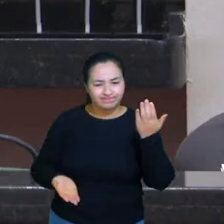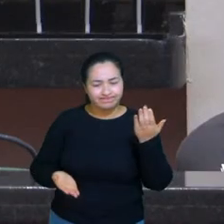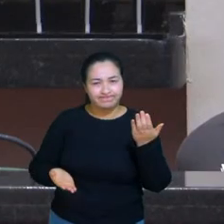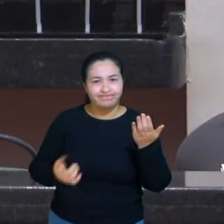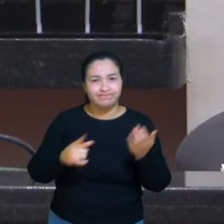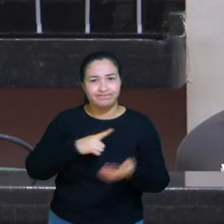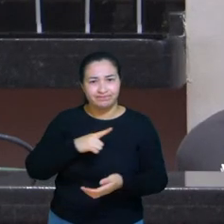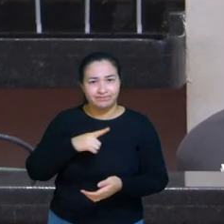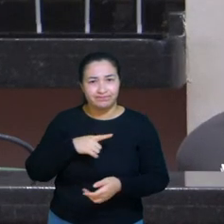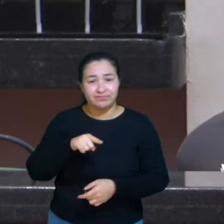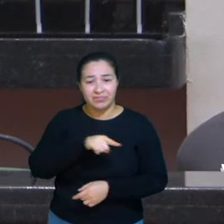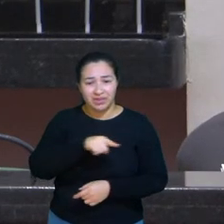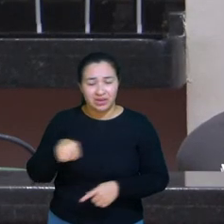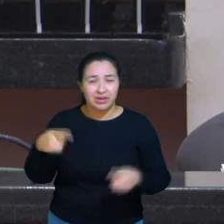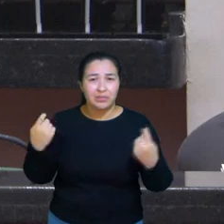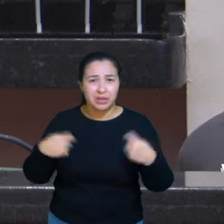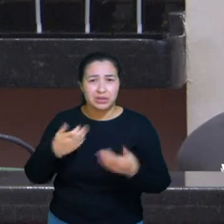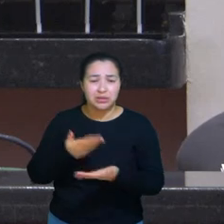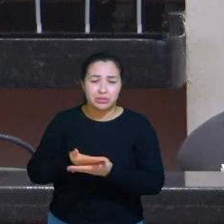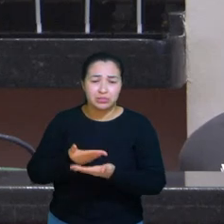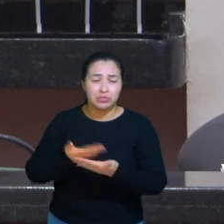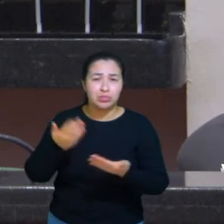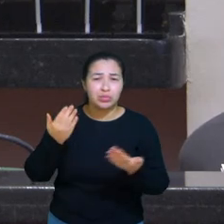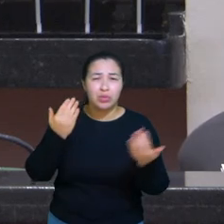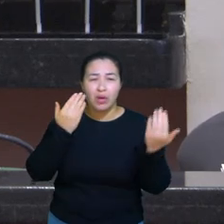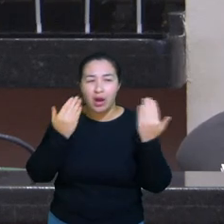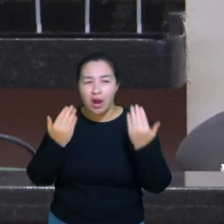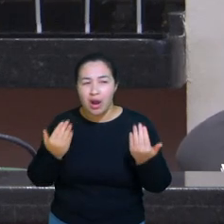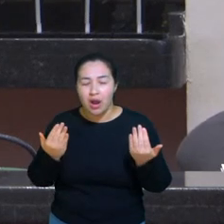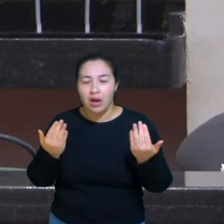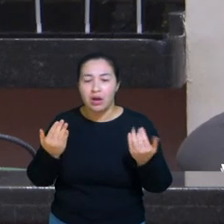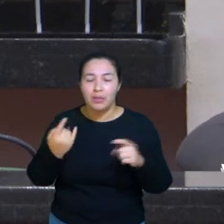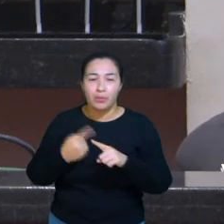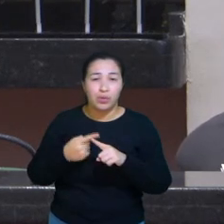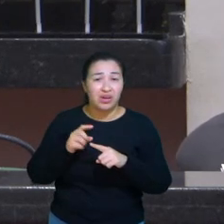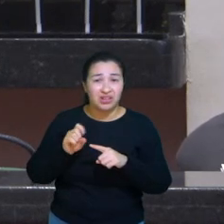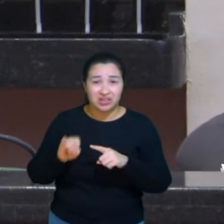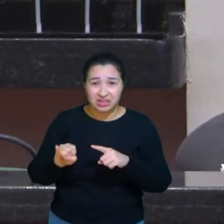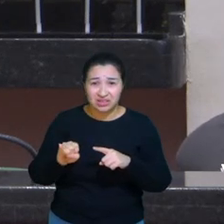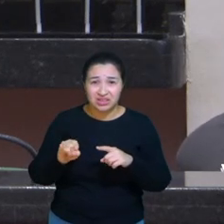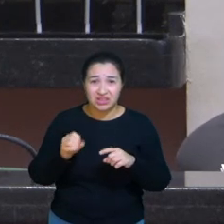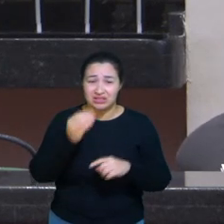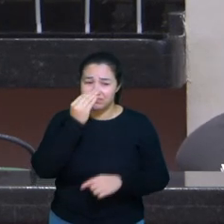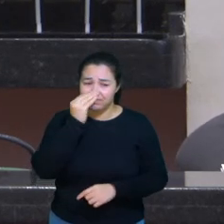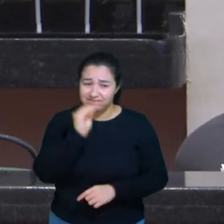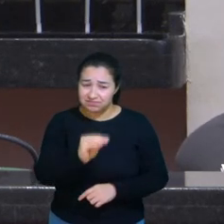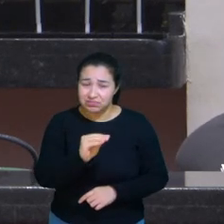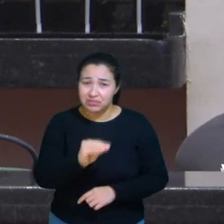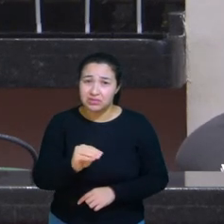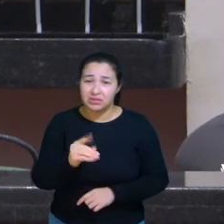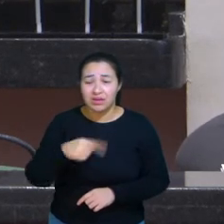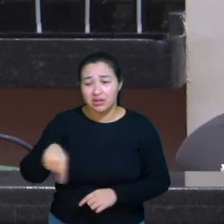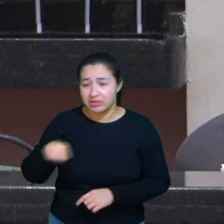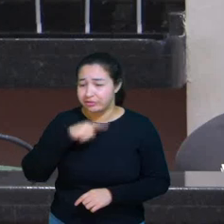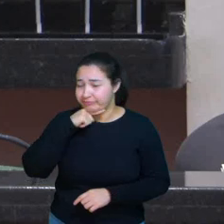elas precisam ser consideradas porque senão nós não vamos conseguir atingir os nossos